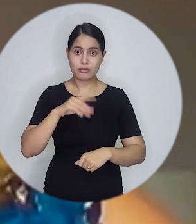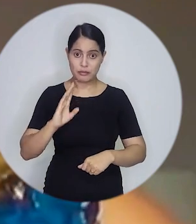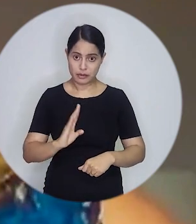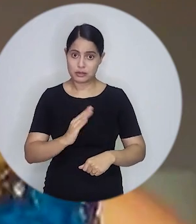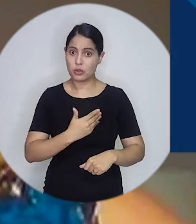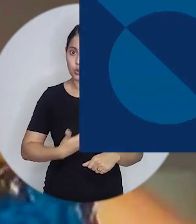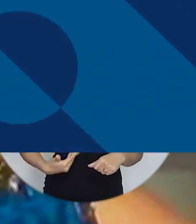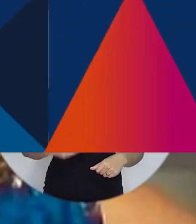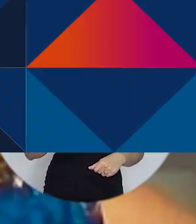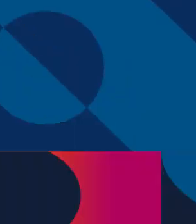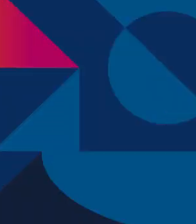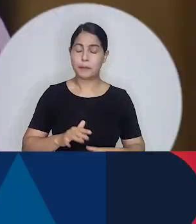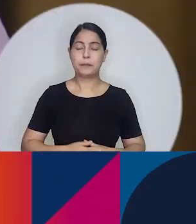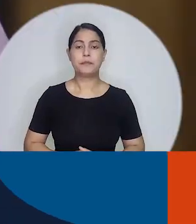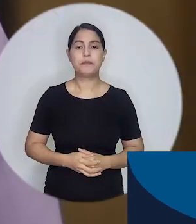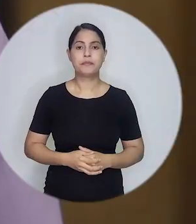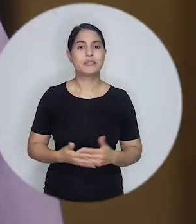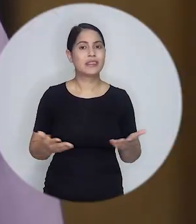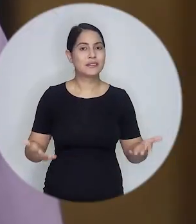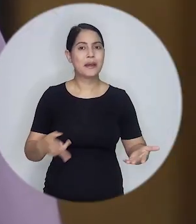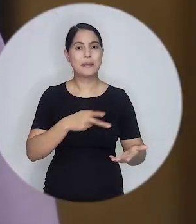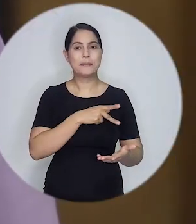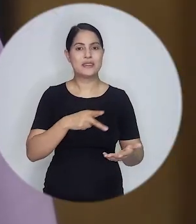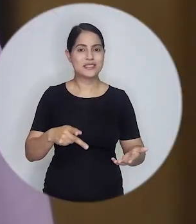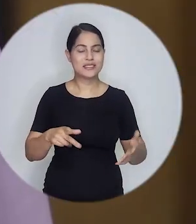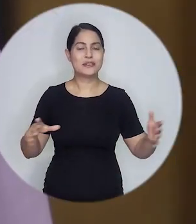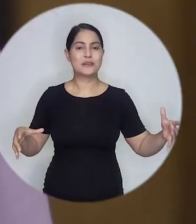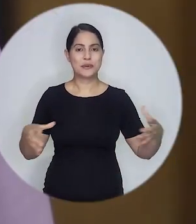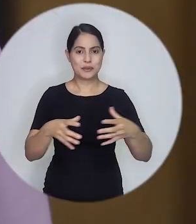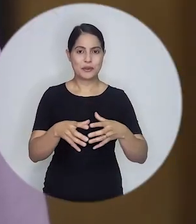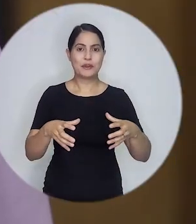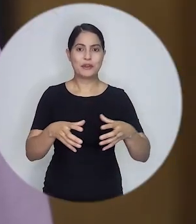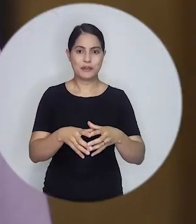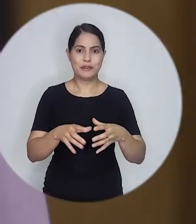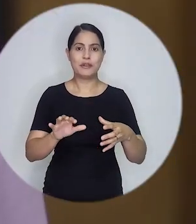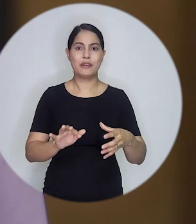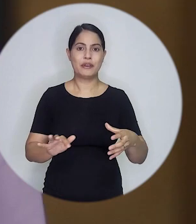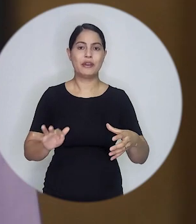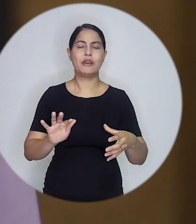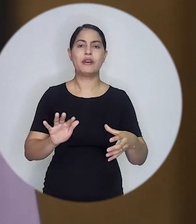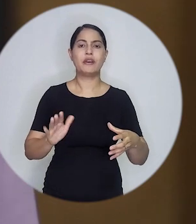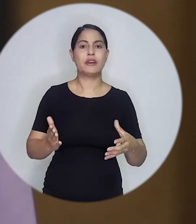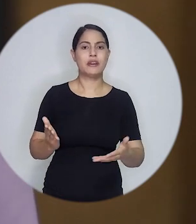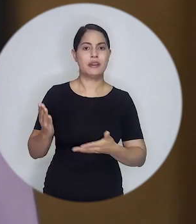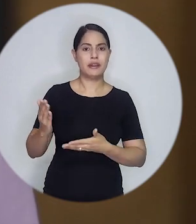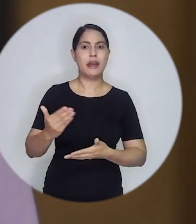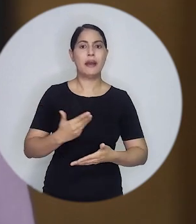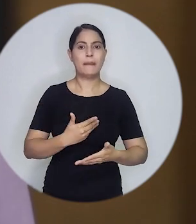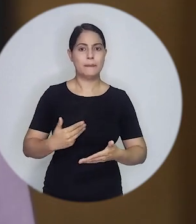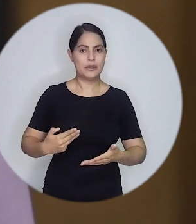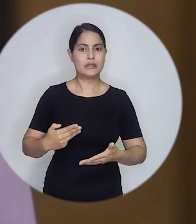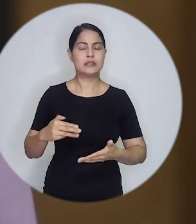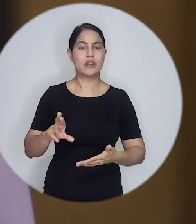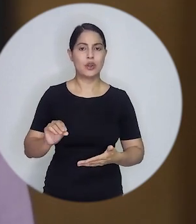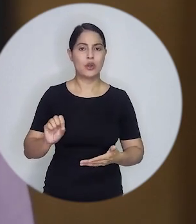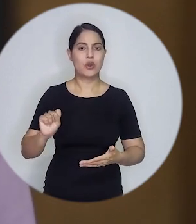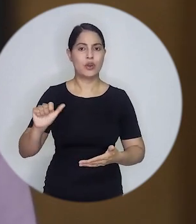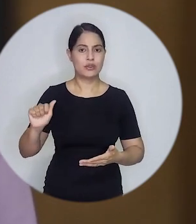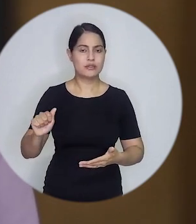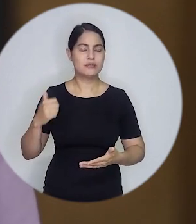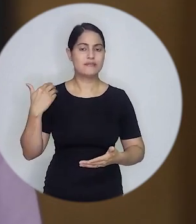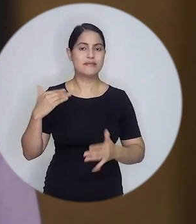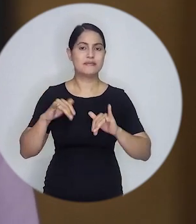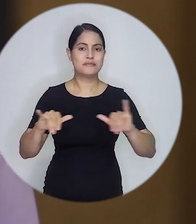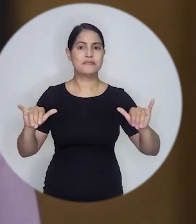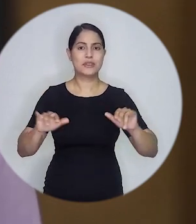não pode perder isso de vista. A presidente do Supremo Tribunal Federal, ministra Rosa Weber, foi homenageada por sua atuação em